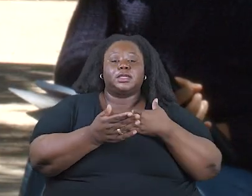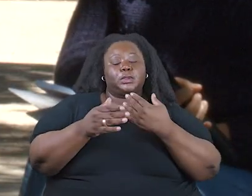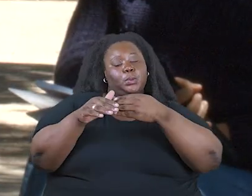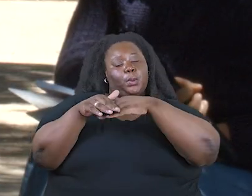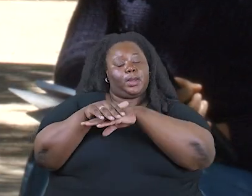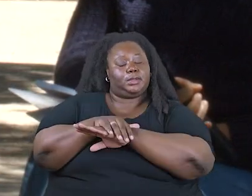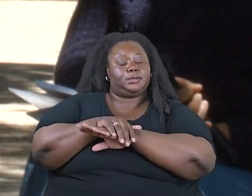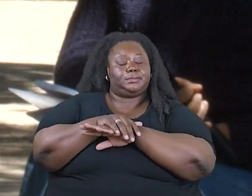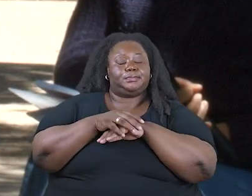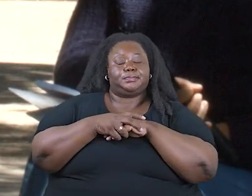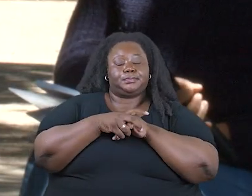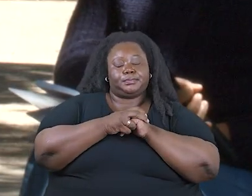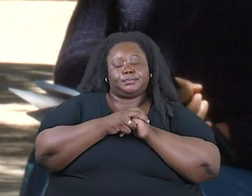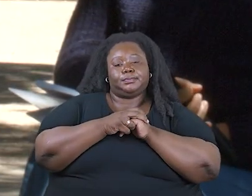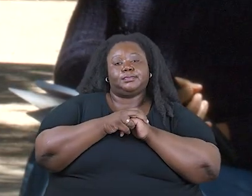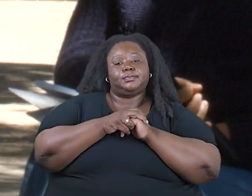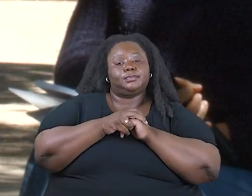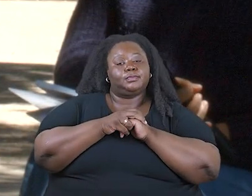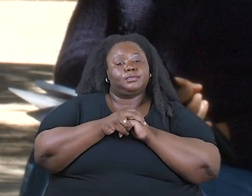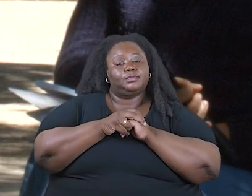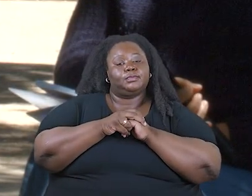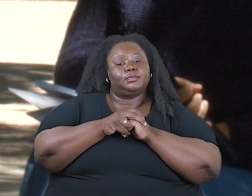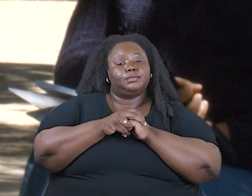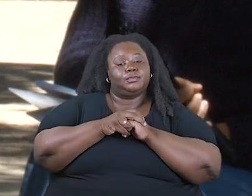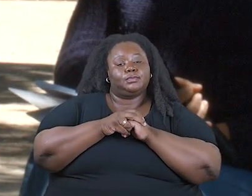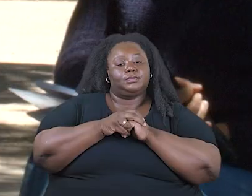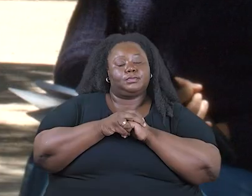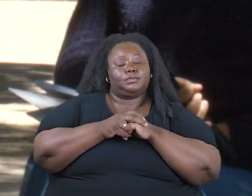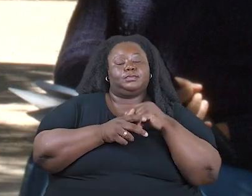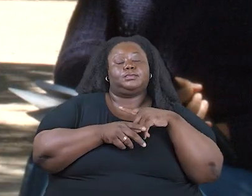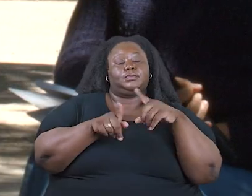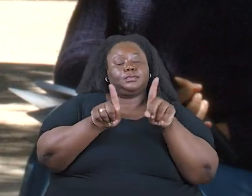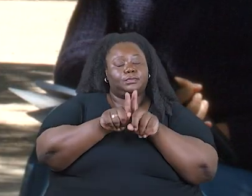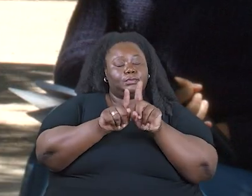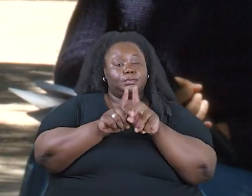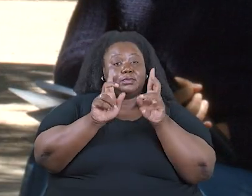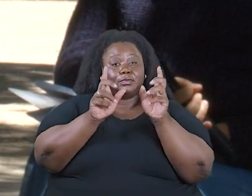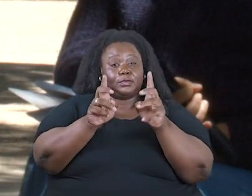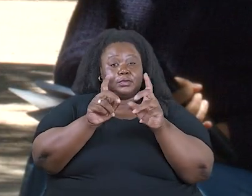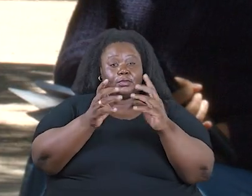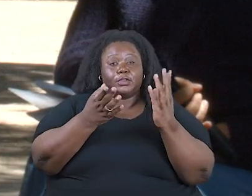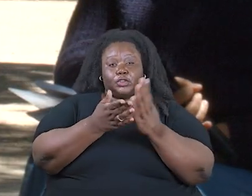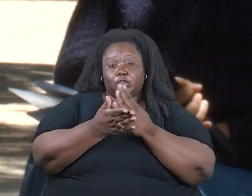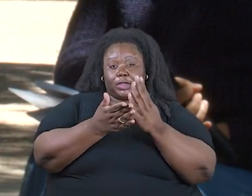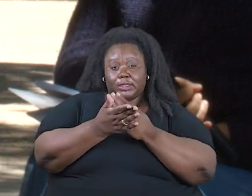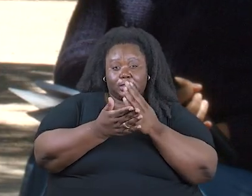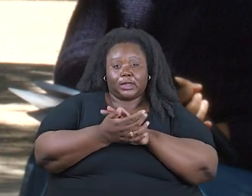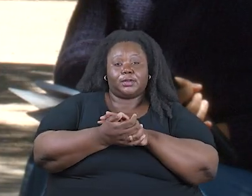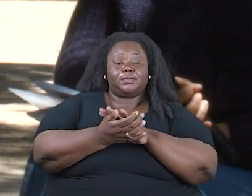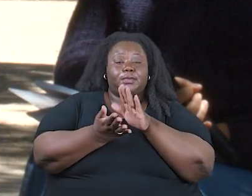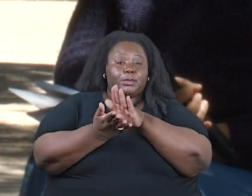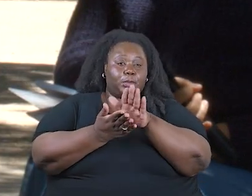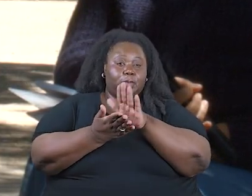colecionador. E ele também vendia